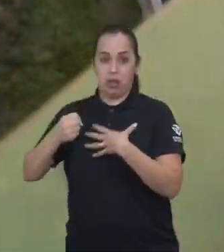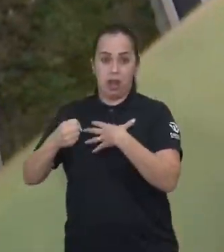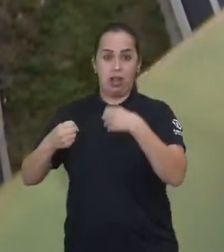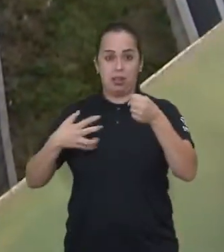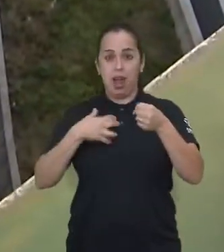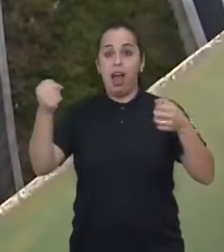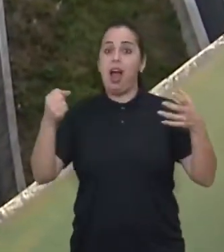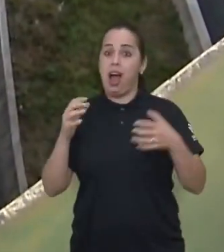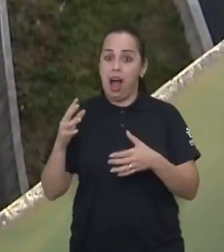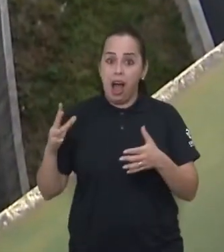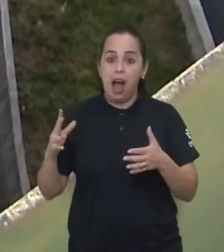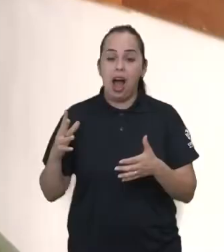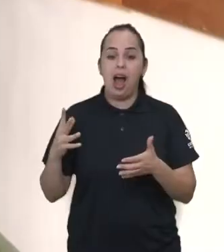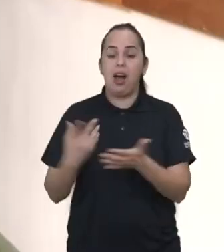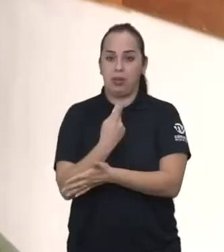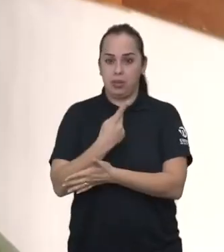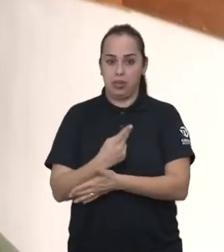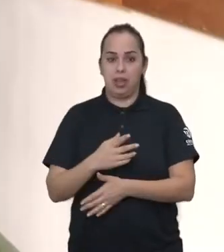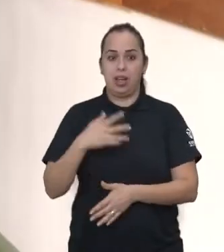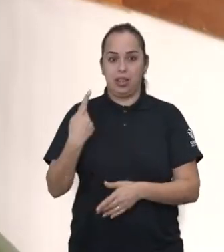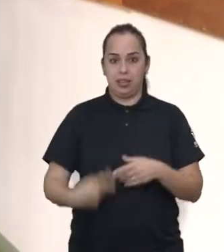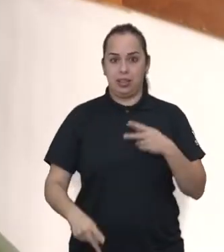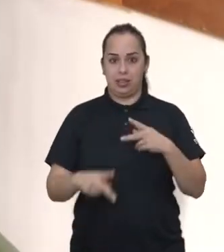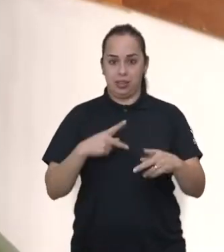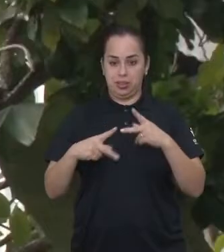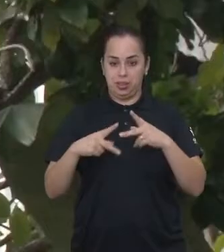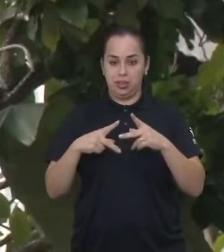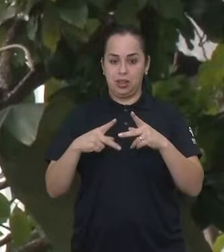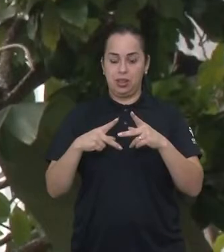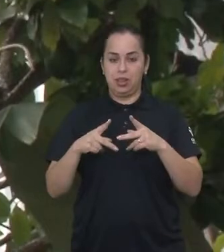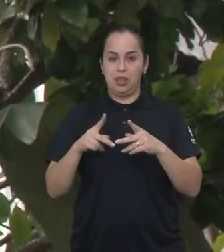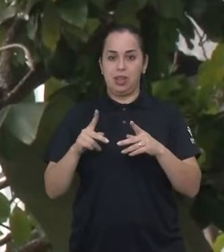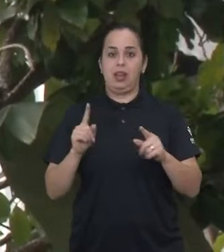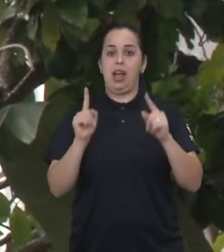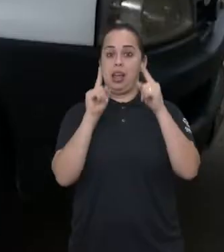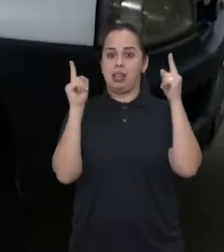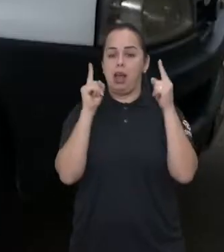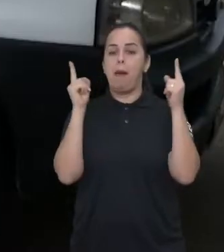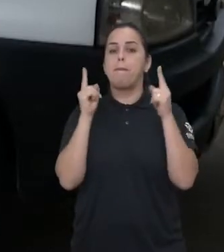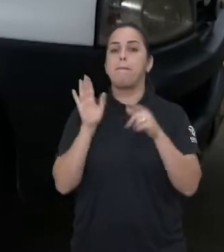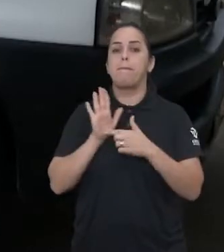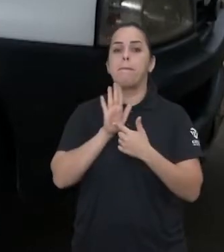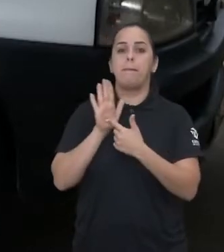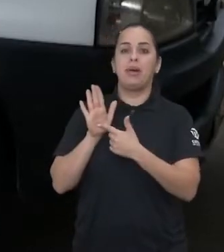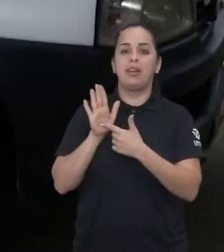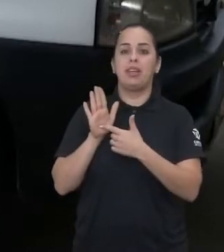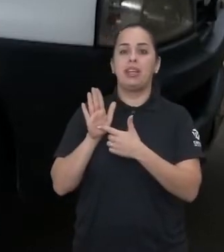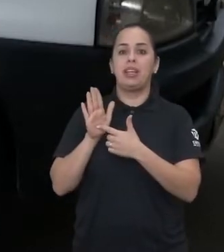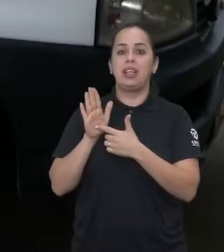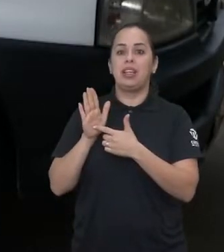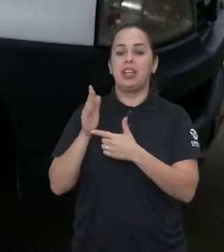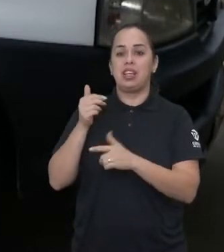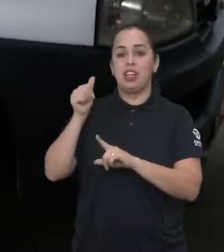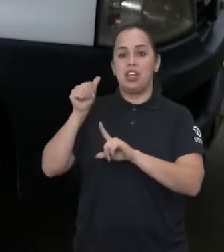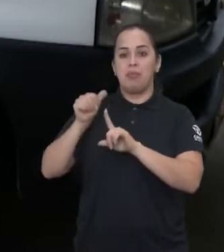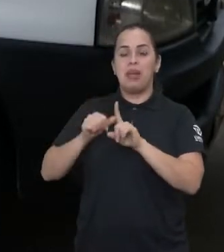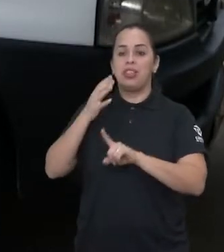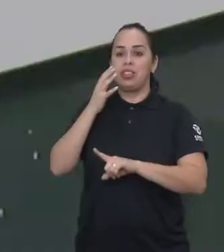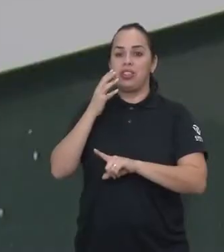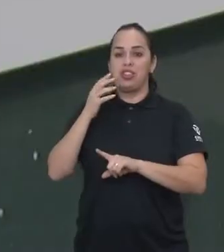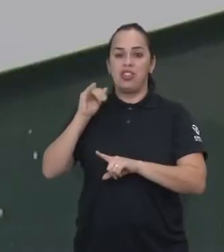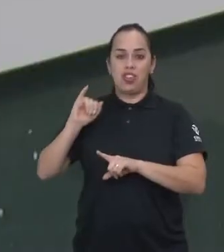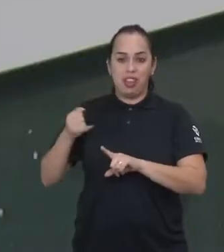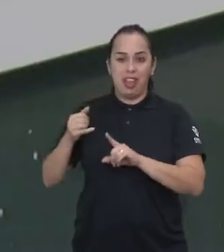a cada 40 segundos do mundo em São José dos Campos dados do SAMU mostram que até o início de Maio